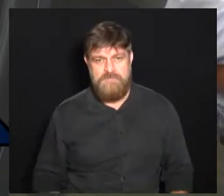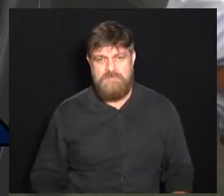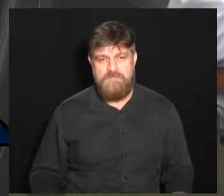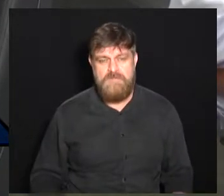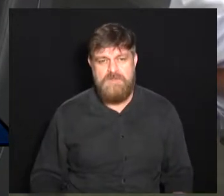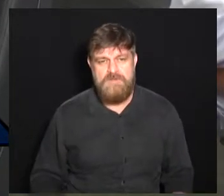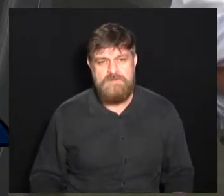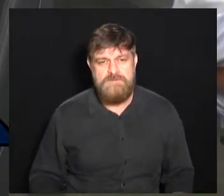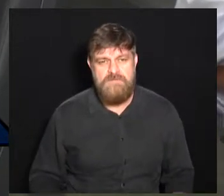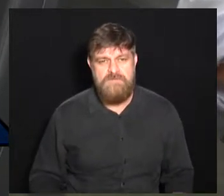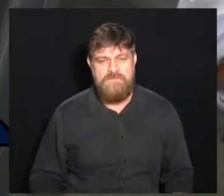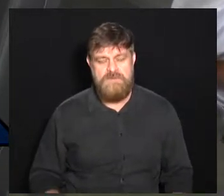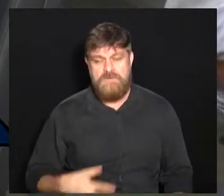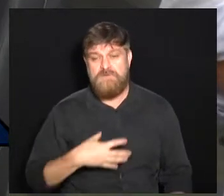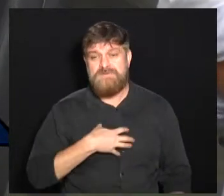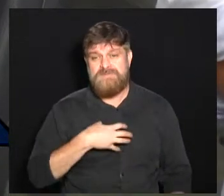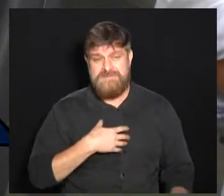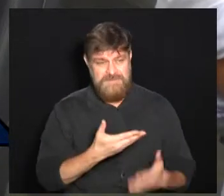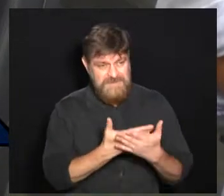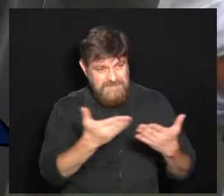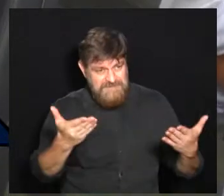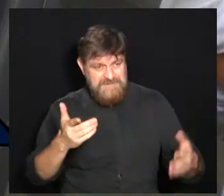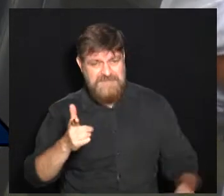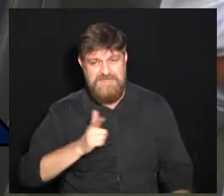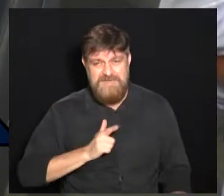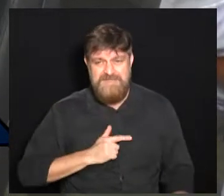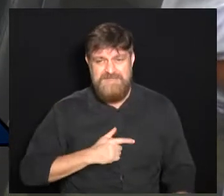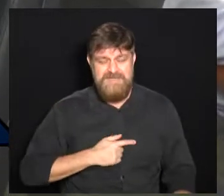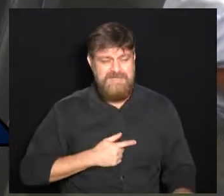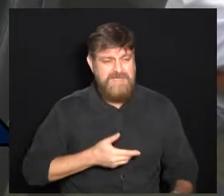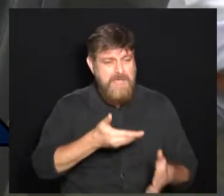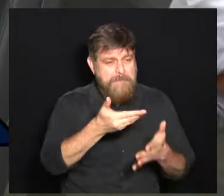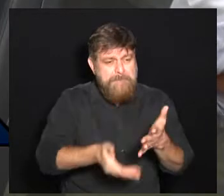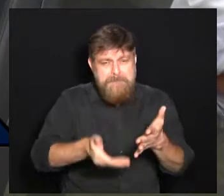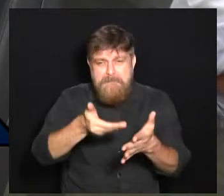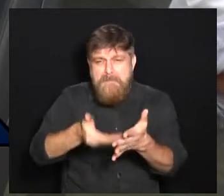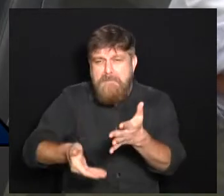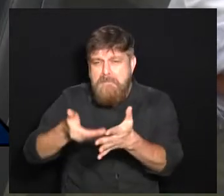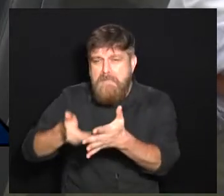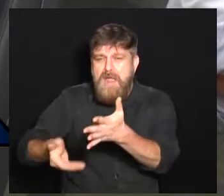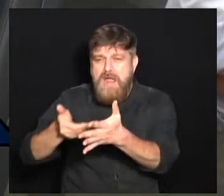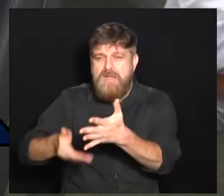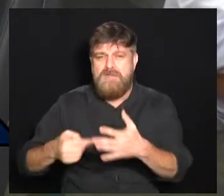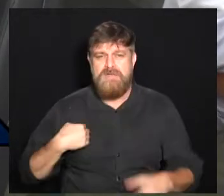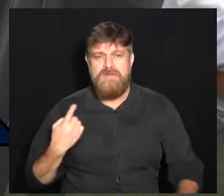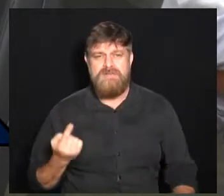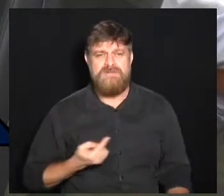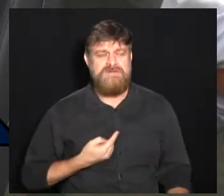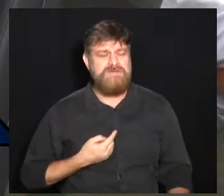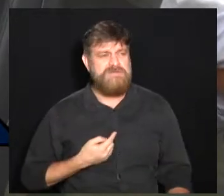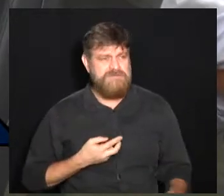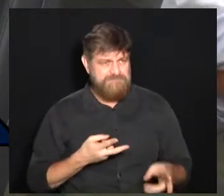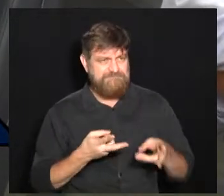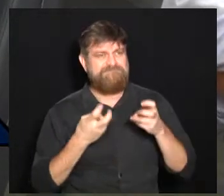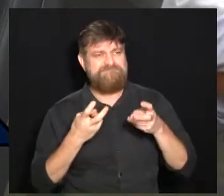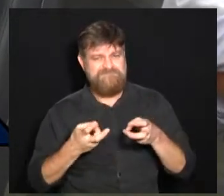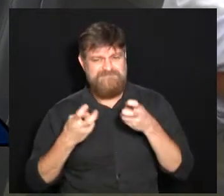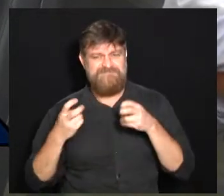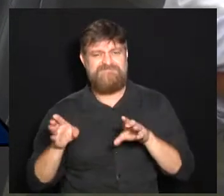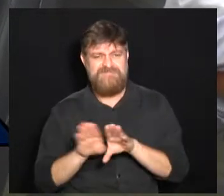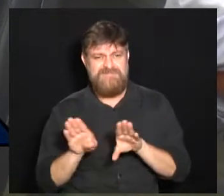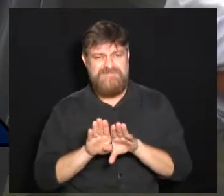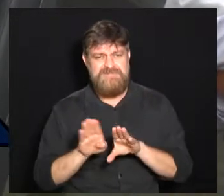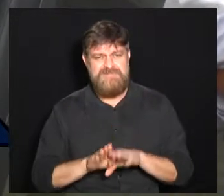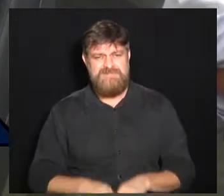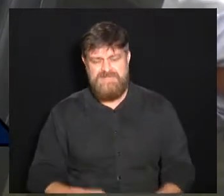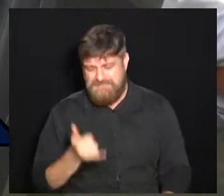deles. O sentimento de vocês de perda do que está acontecendo para nós é notório, e as consequências, como